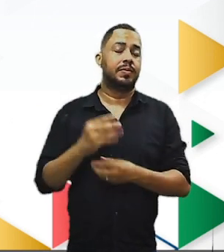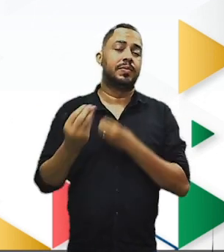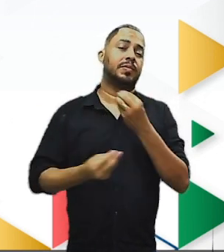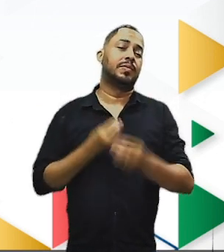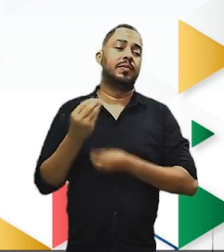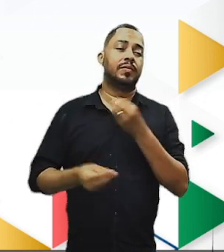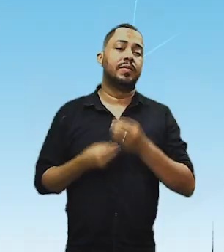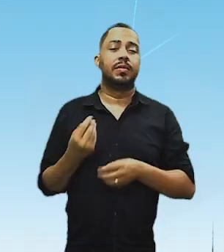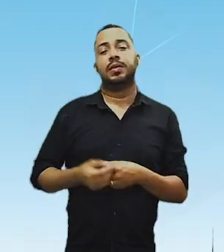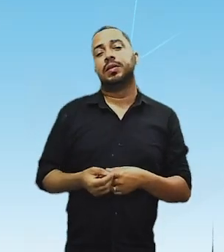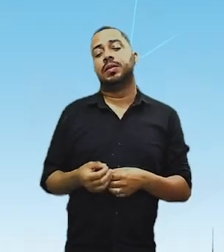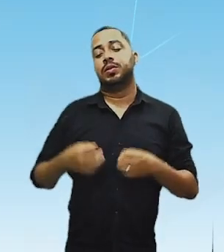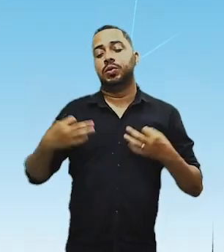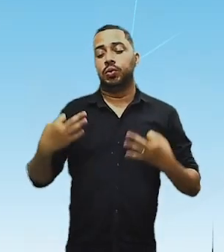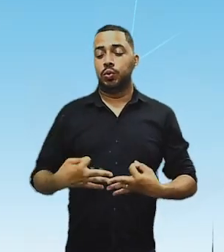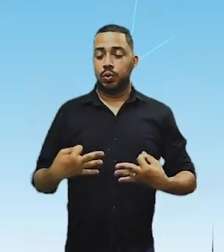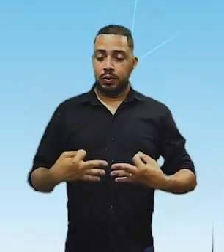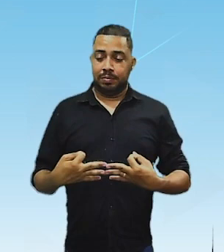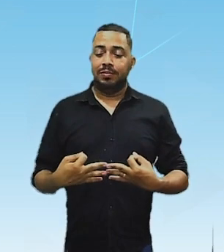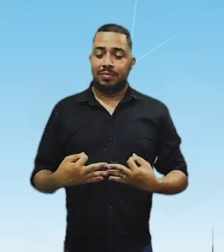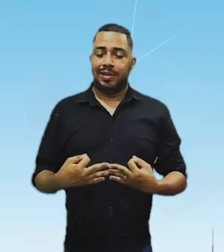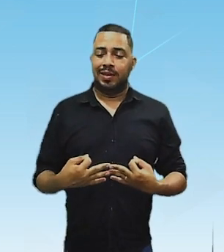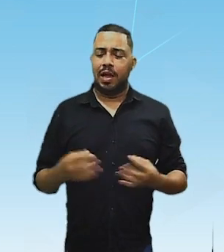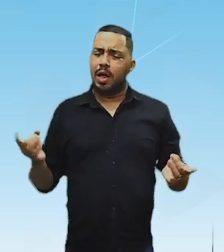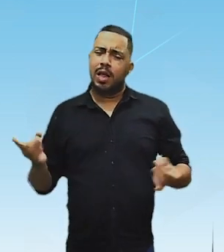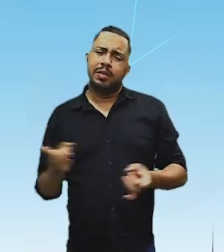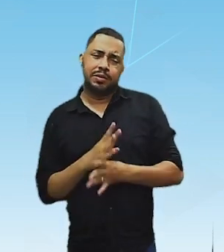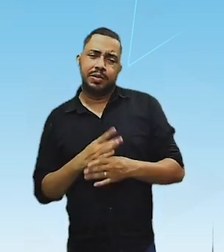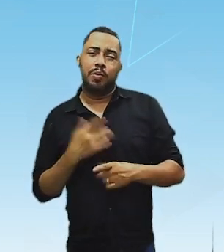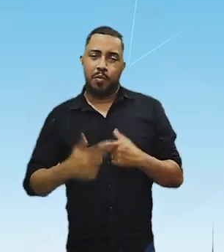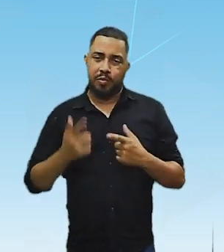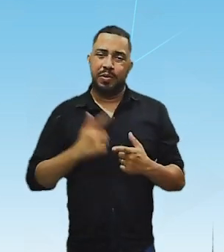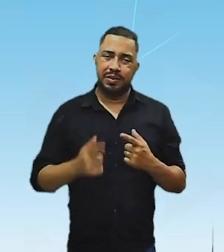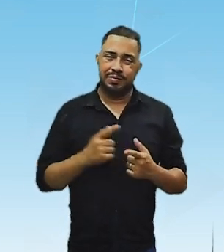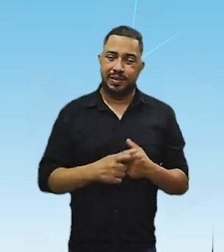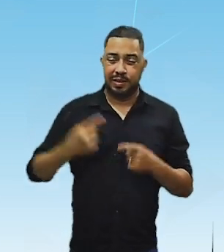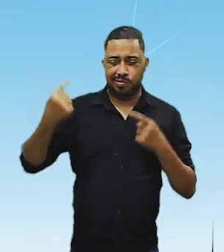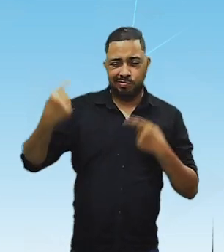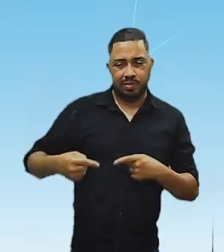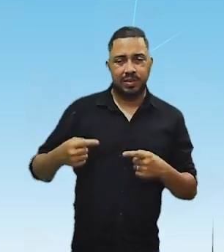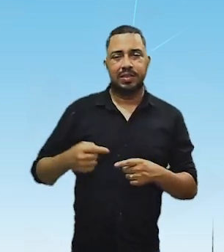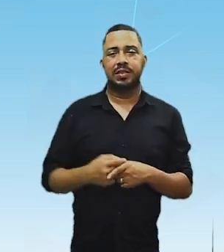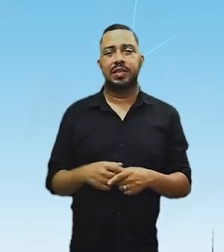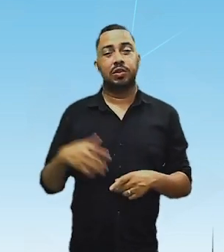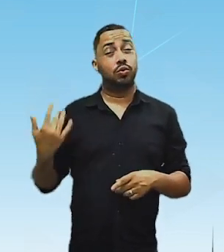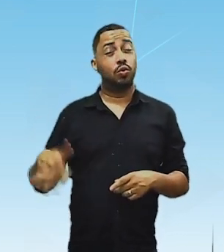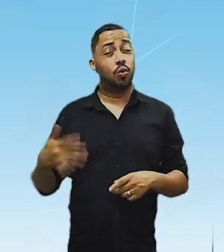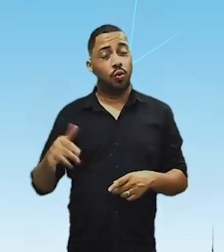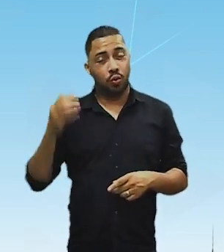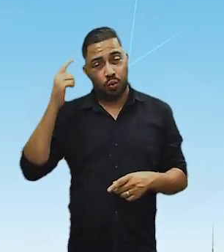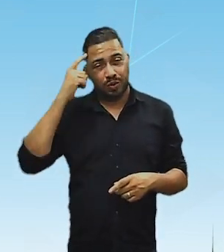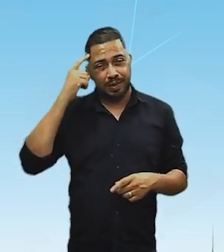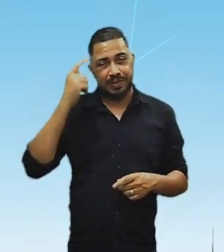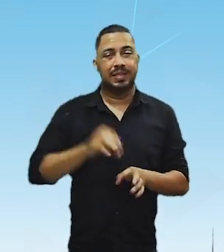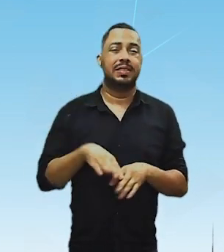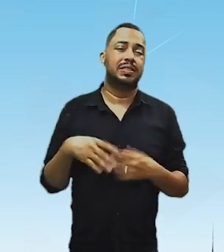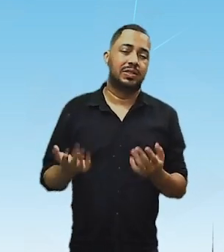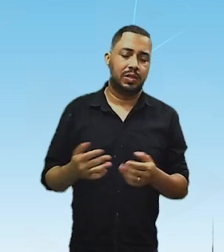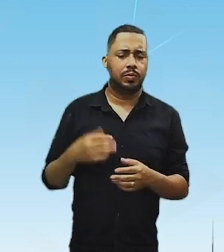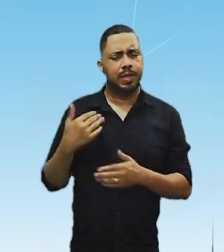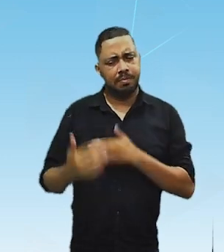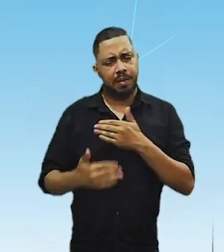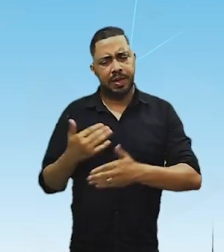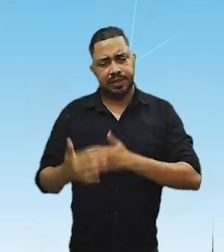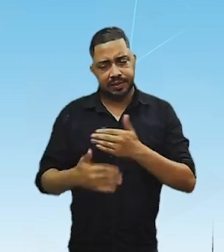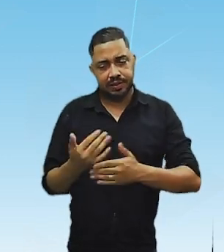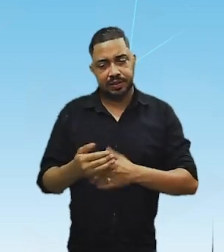sendo justamente a solução, é um medicamento contra a dor de cabeça. Então ele está perpassando